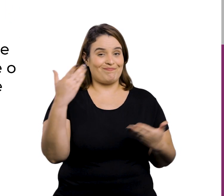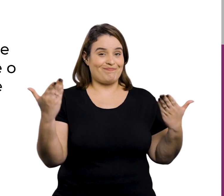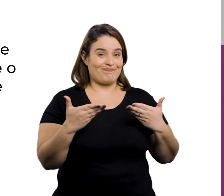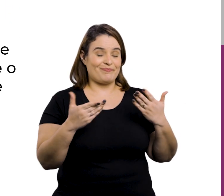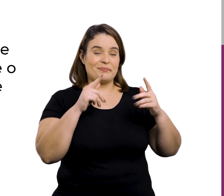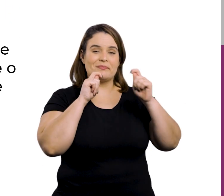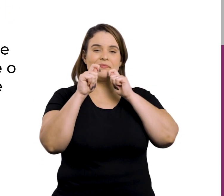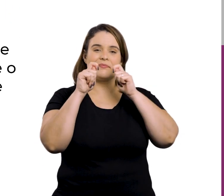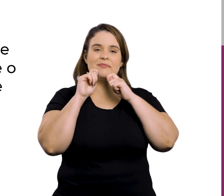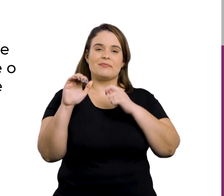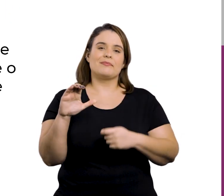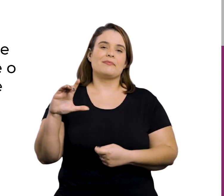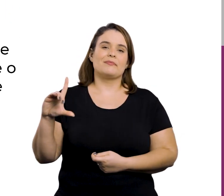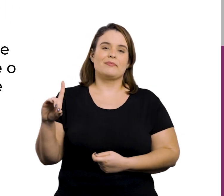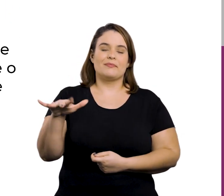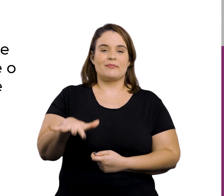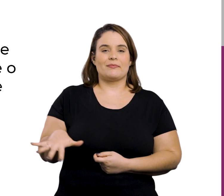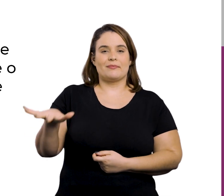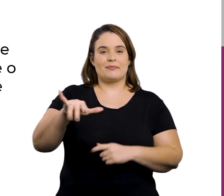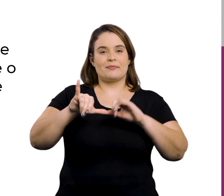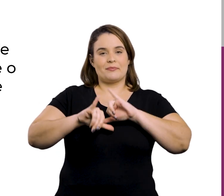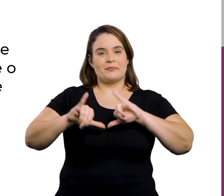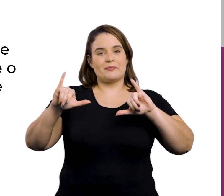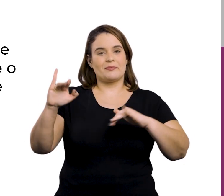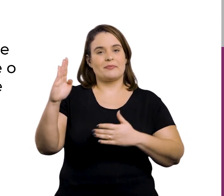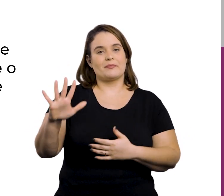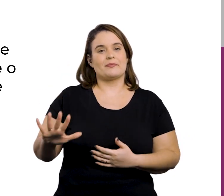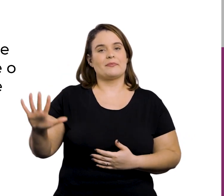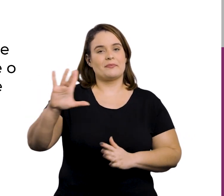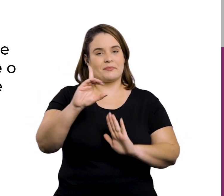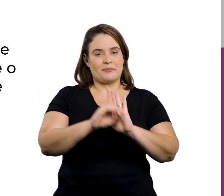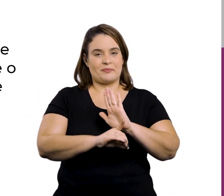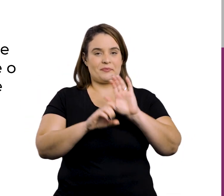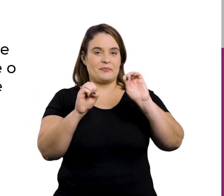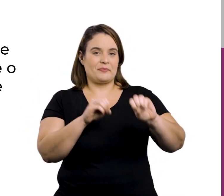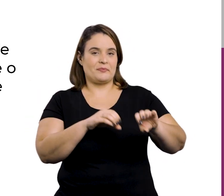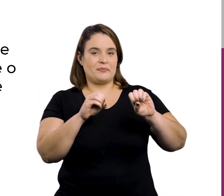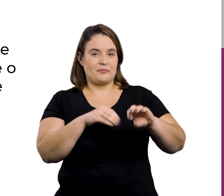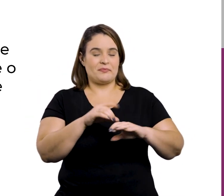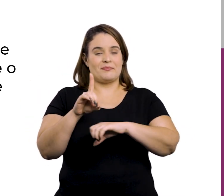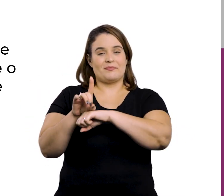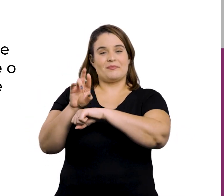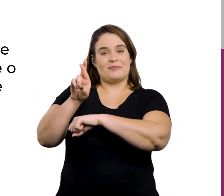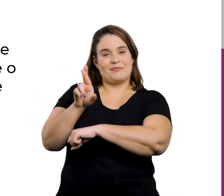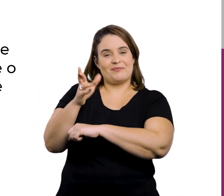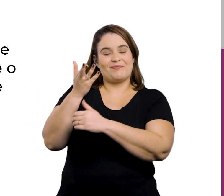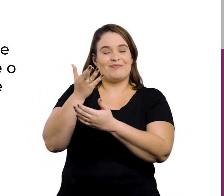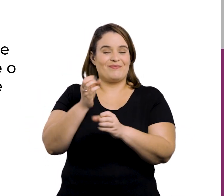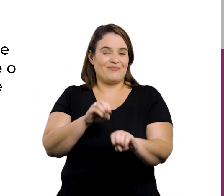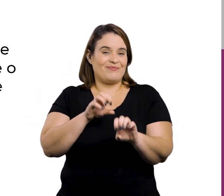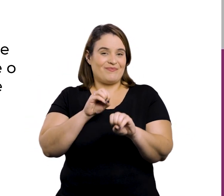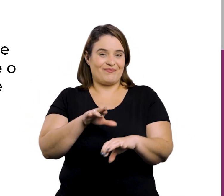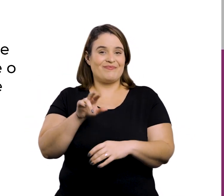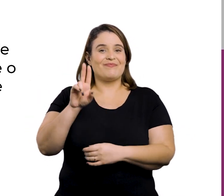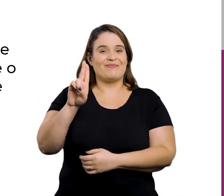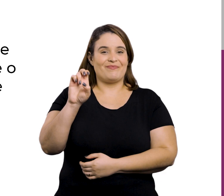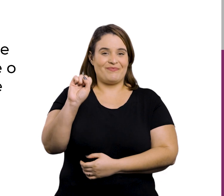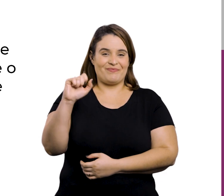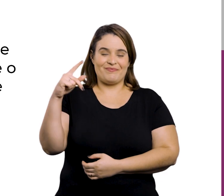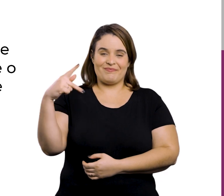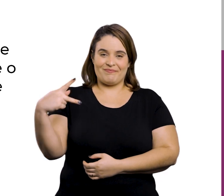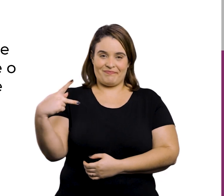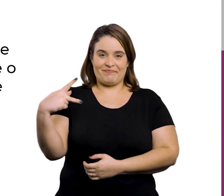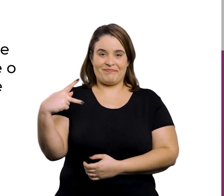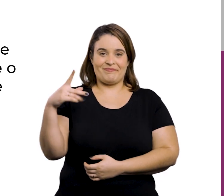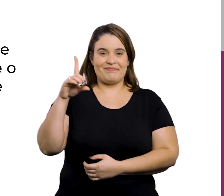Confira aqui a entrevista com o coordenador-geral da Campanha Nacional pelo Direito à Educação e doutor em Educação pela Universidade de